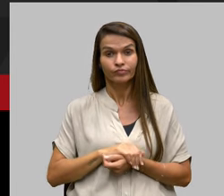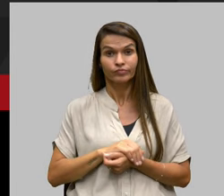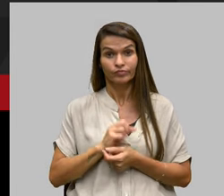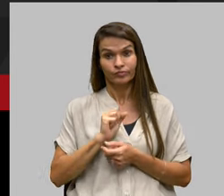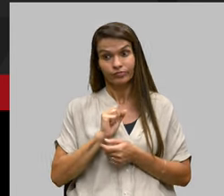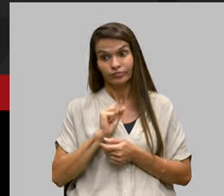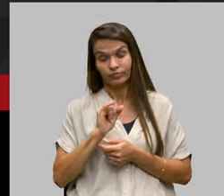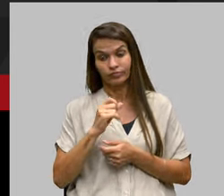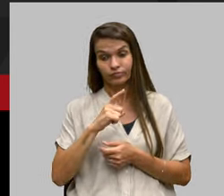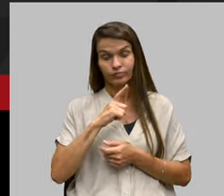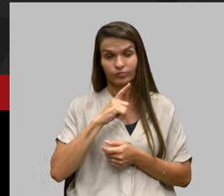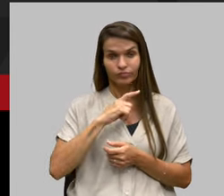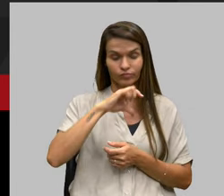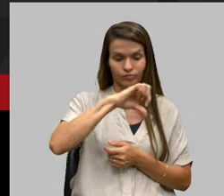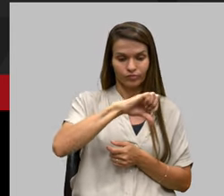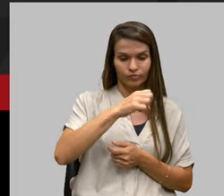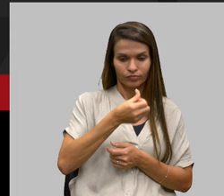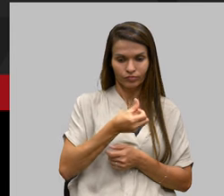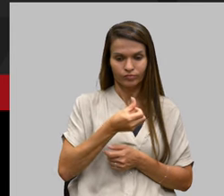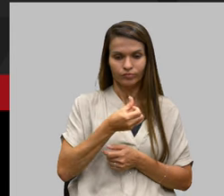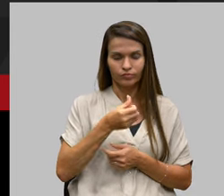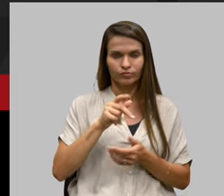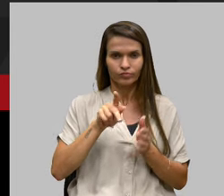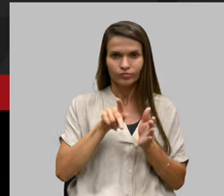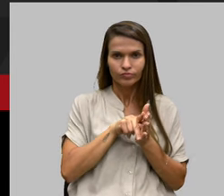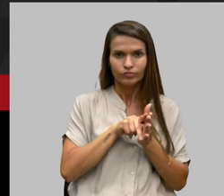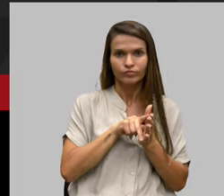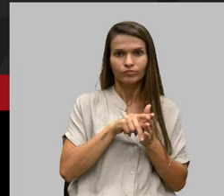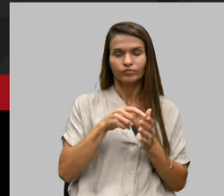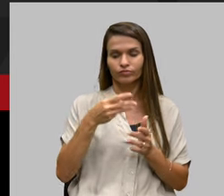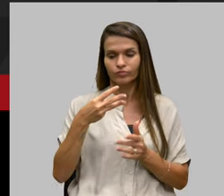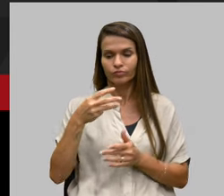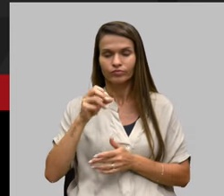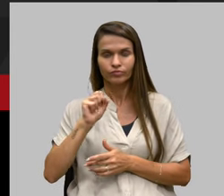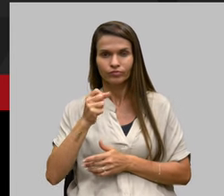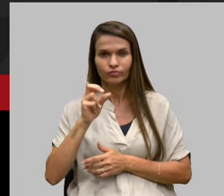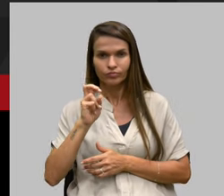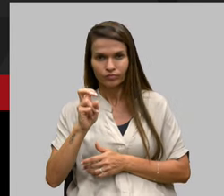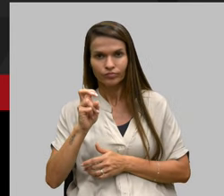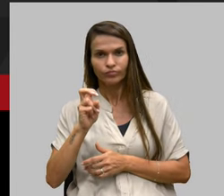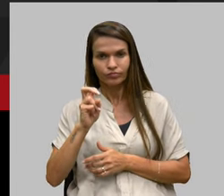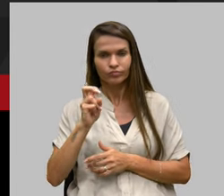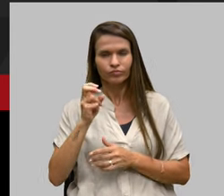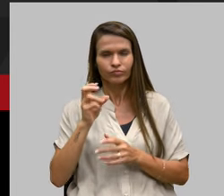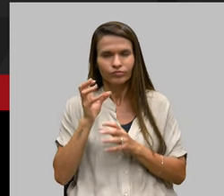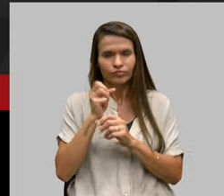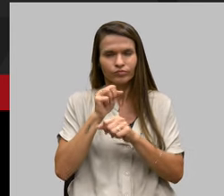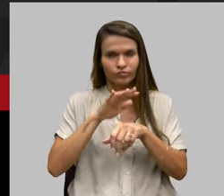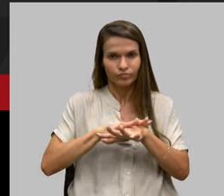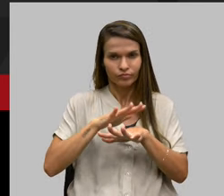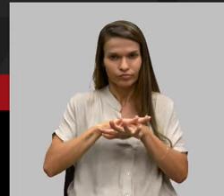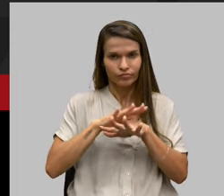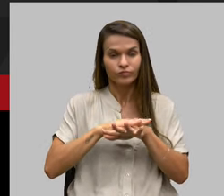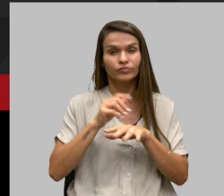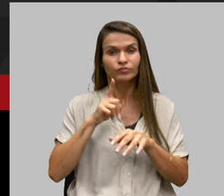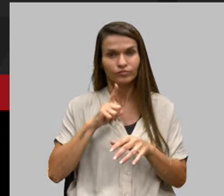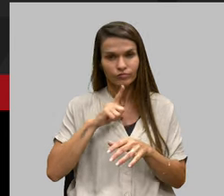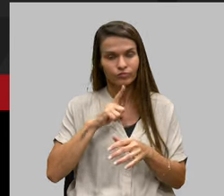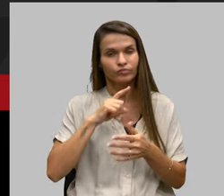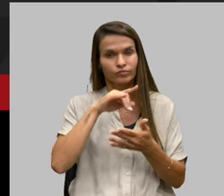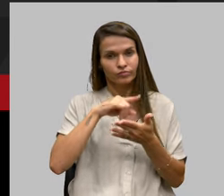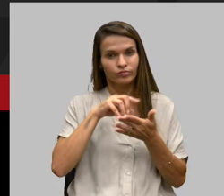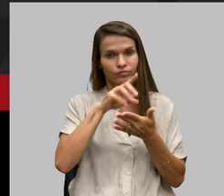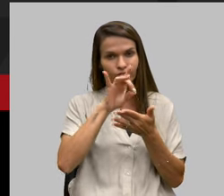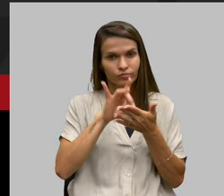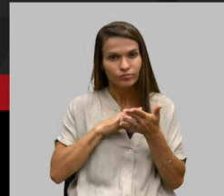tinha 96 de patrimônio 385 de de provisão matemática de necessidade mas eu já tenho um contrato que me garante que o ente